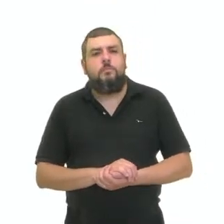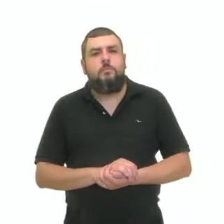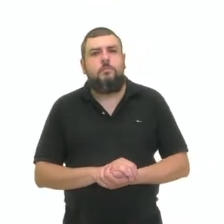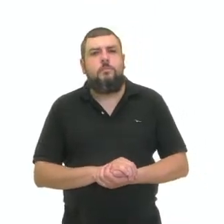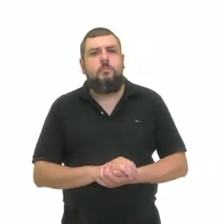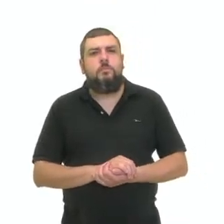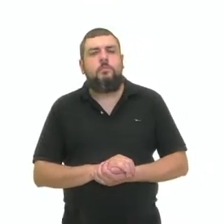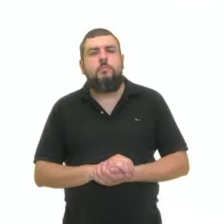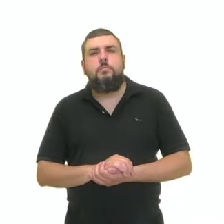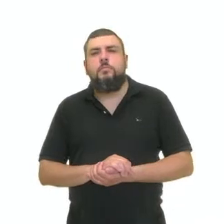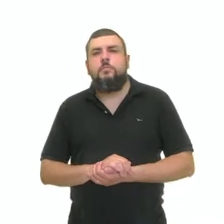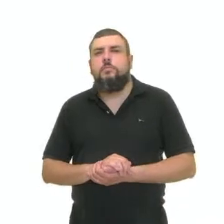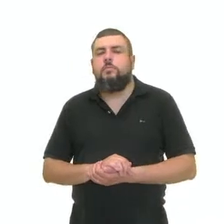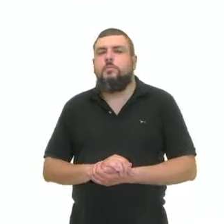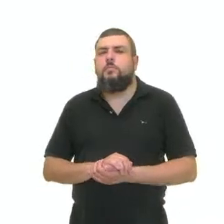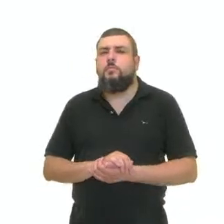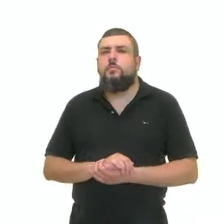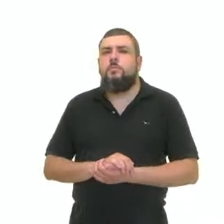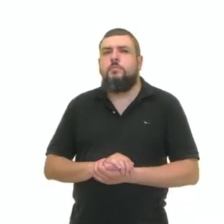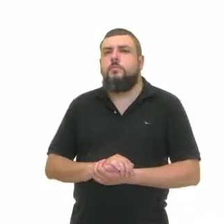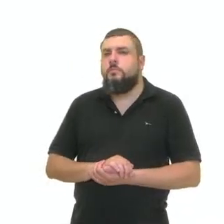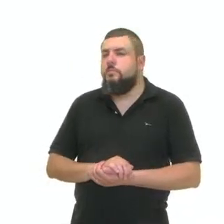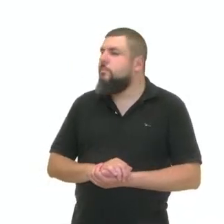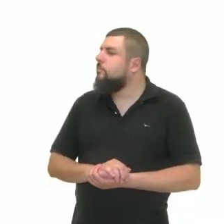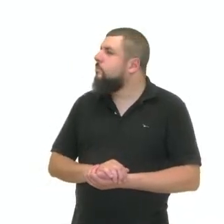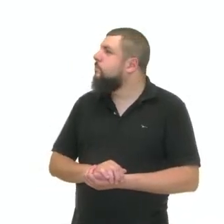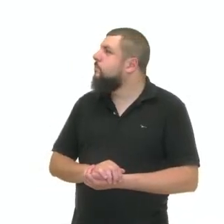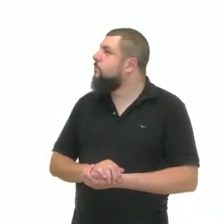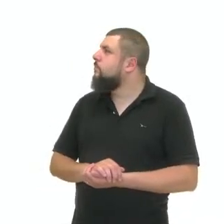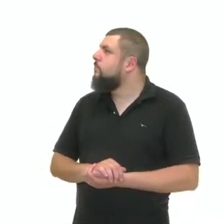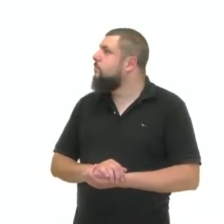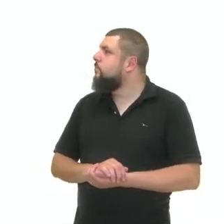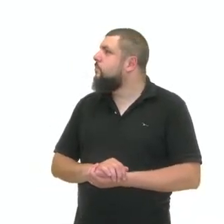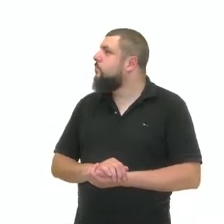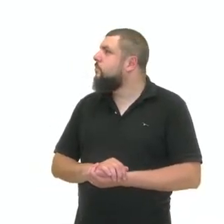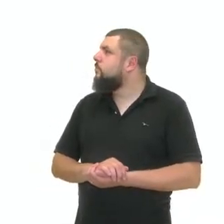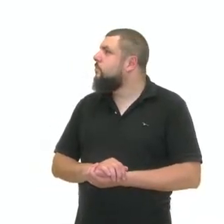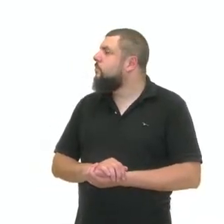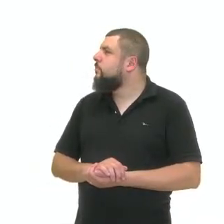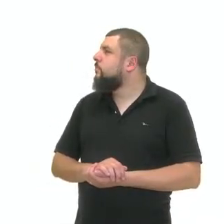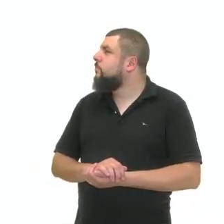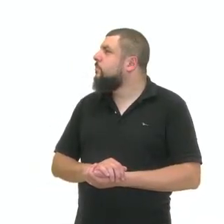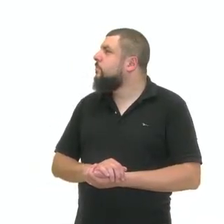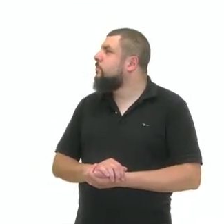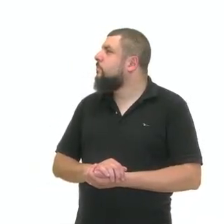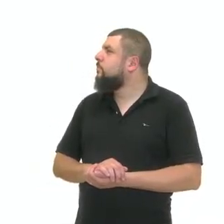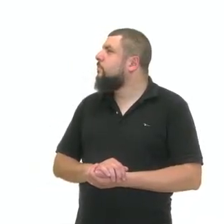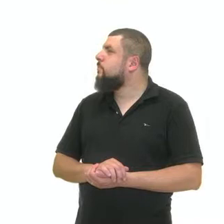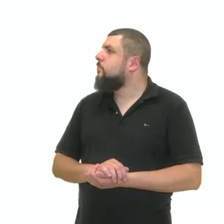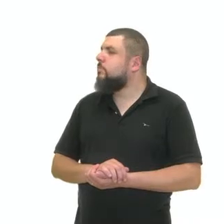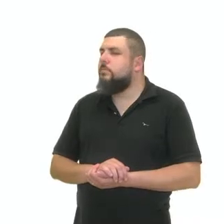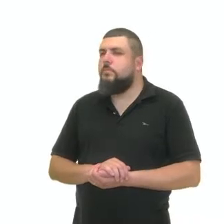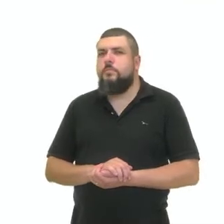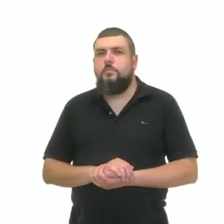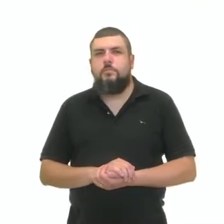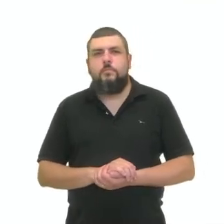Em 1877, a Rainha Vitória é proclamada a Imperatriz das Índias.